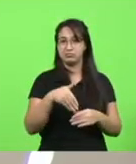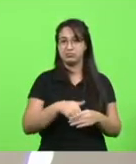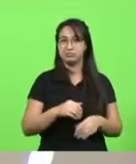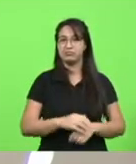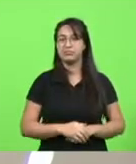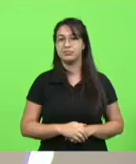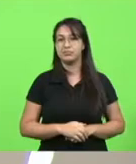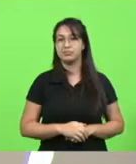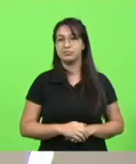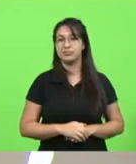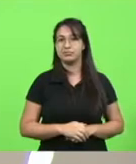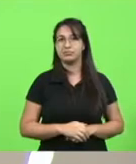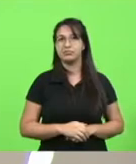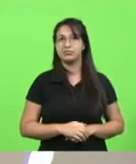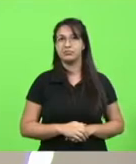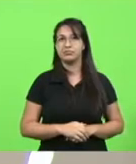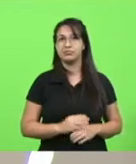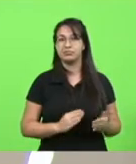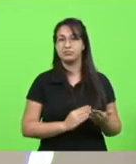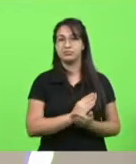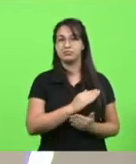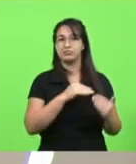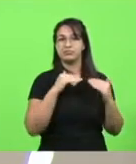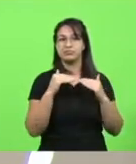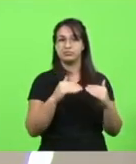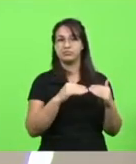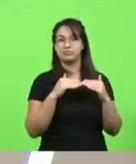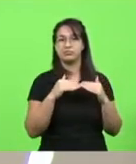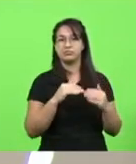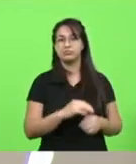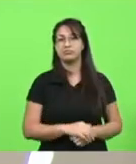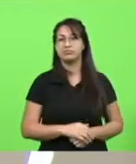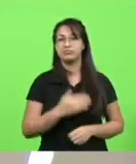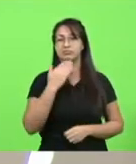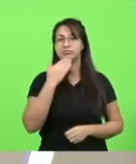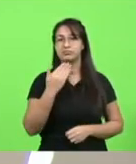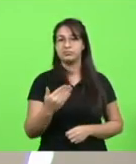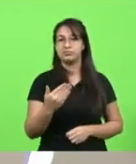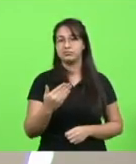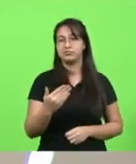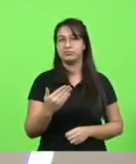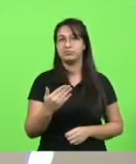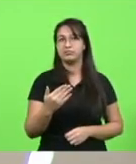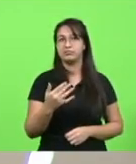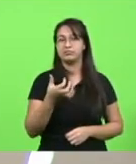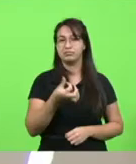aprovam, permaneçam como se encontram. Aprovado por unanimidade. Requerimentos. Requerimento